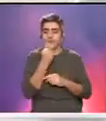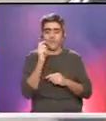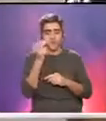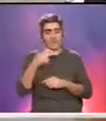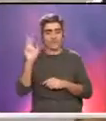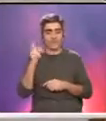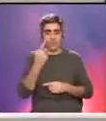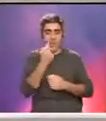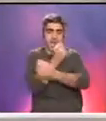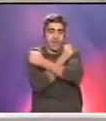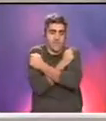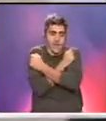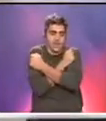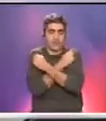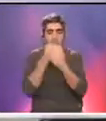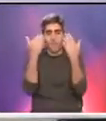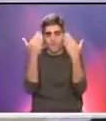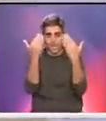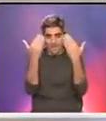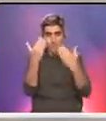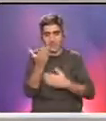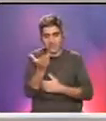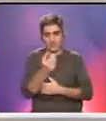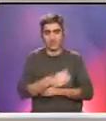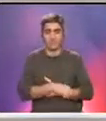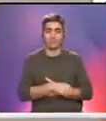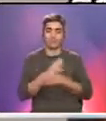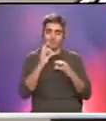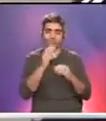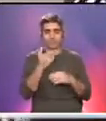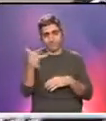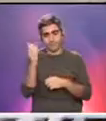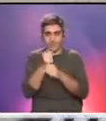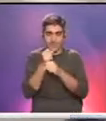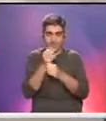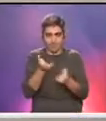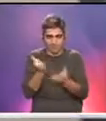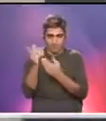Um abraço. Ah, parabéns. Pronto, volto lá para o seu trabalho. Olha